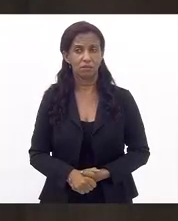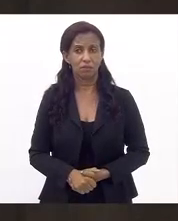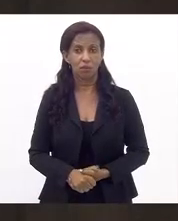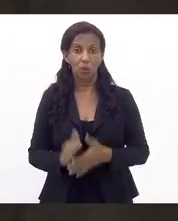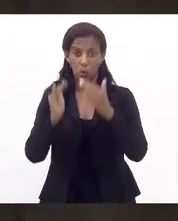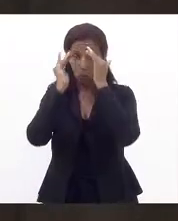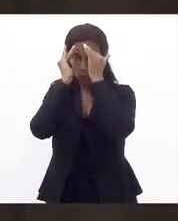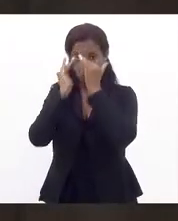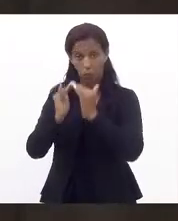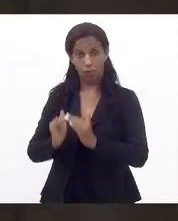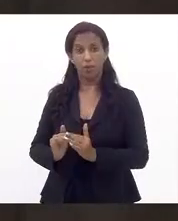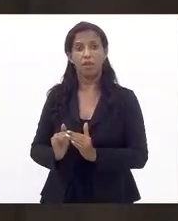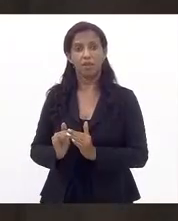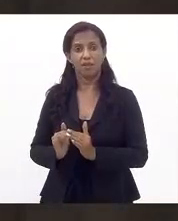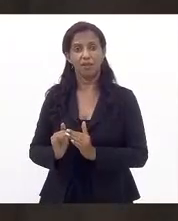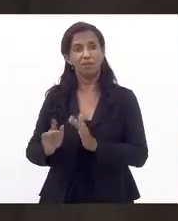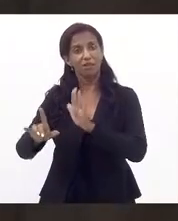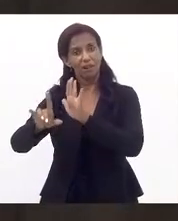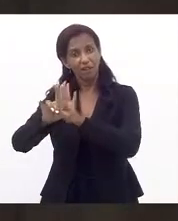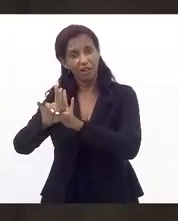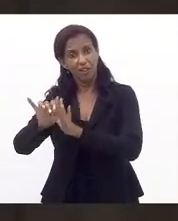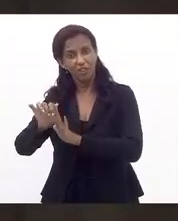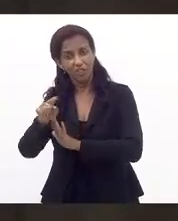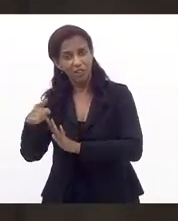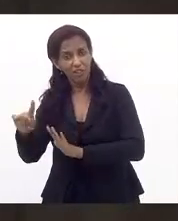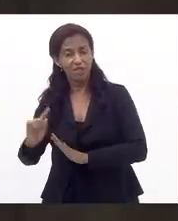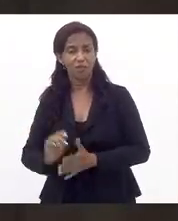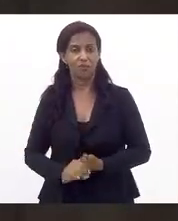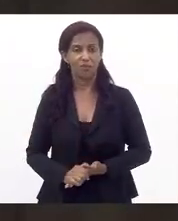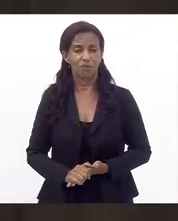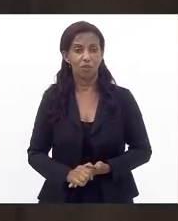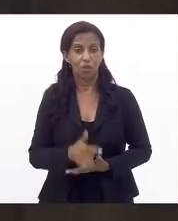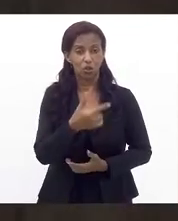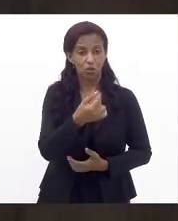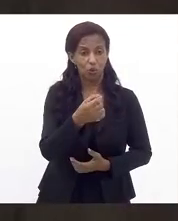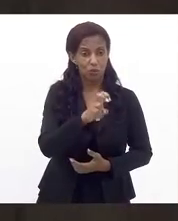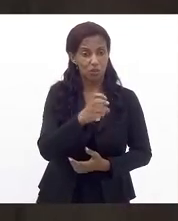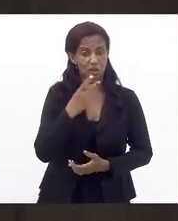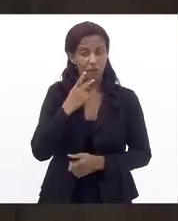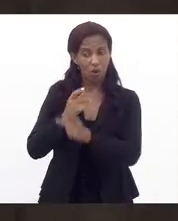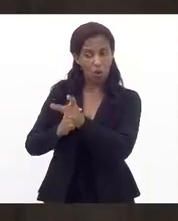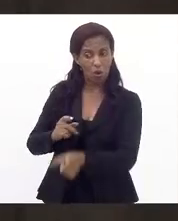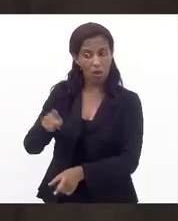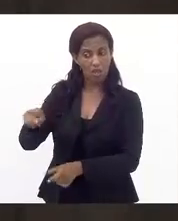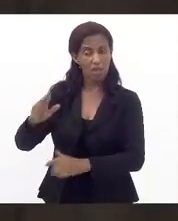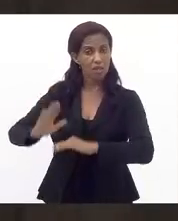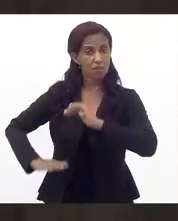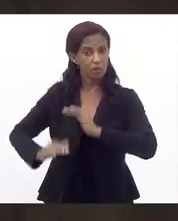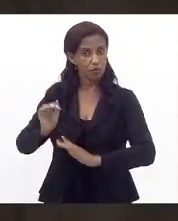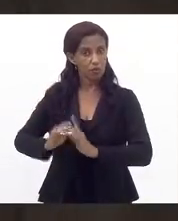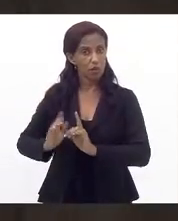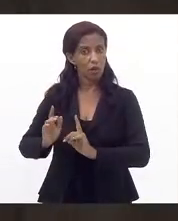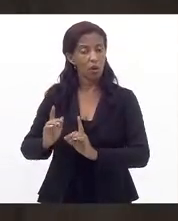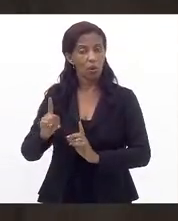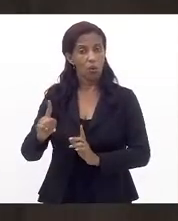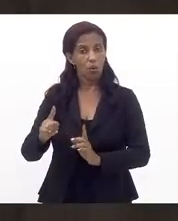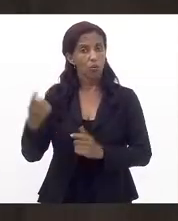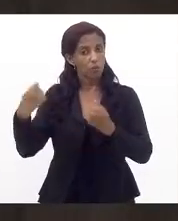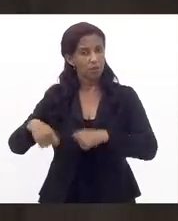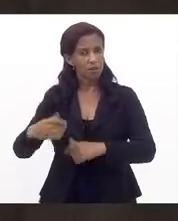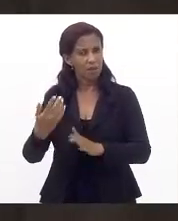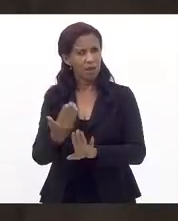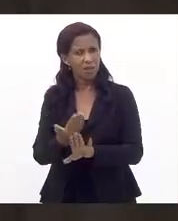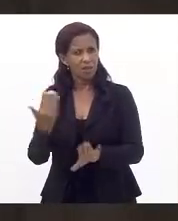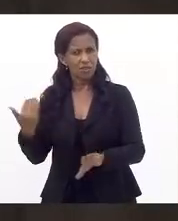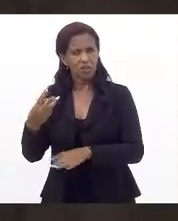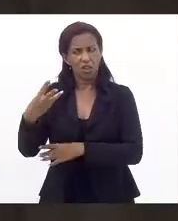obedecendo justamente o comando na gelador colegial domicílio falou assim ó esse oficial de justiça quando tiver um afastamento legal e até 30 dias